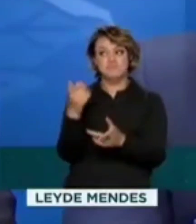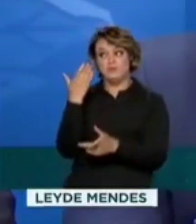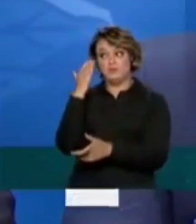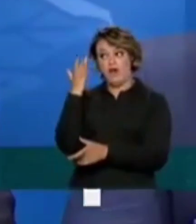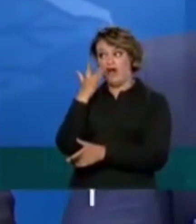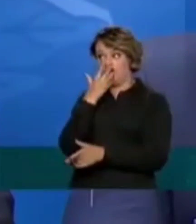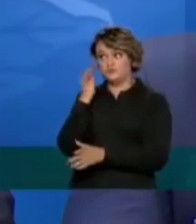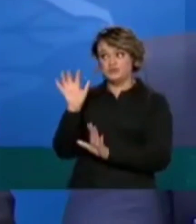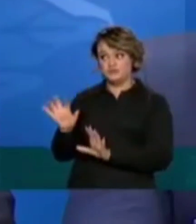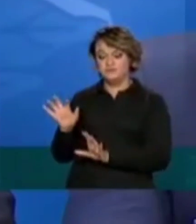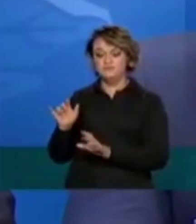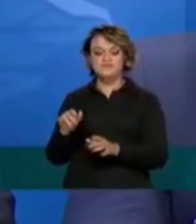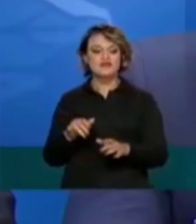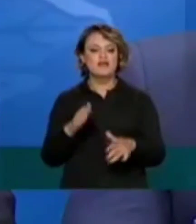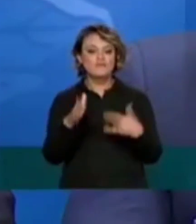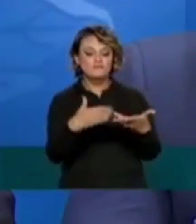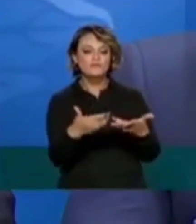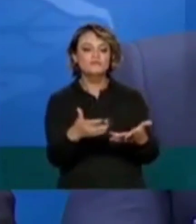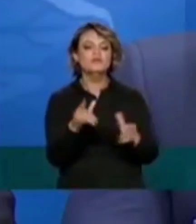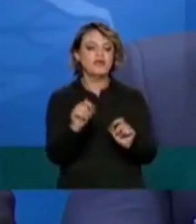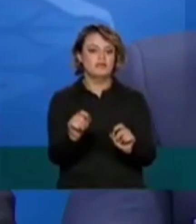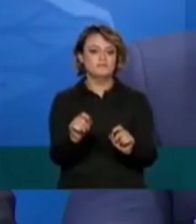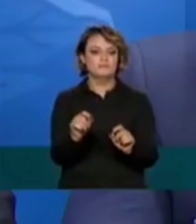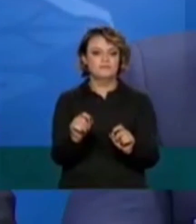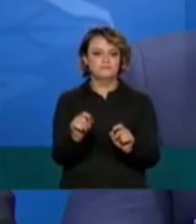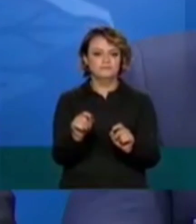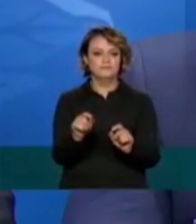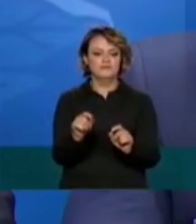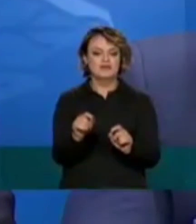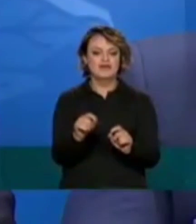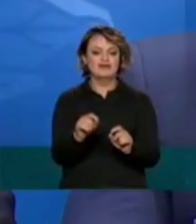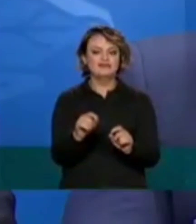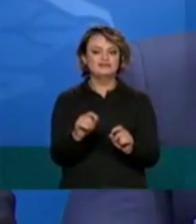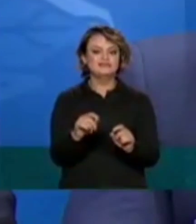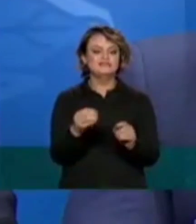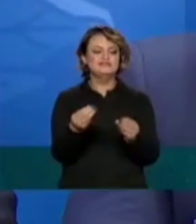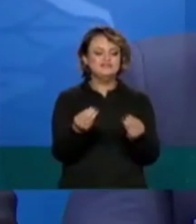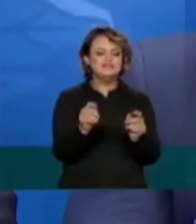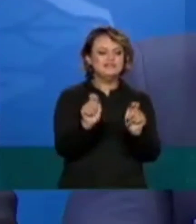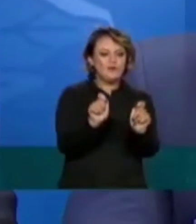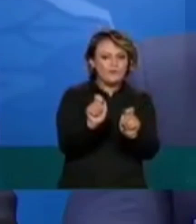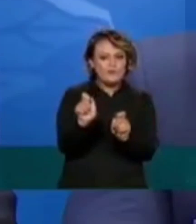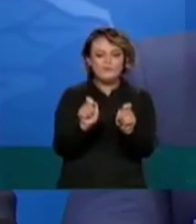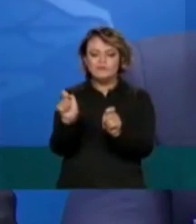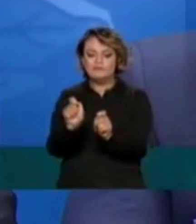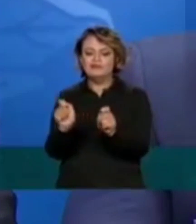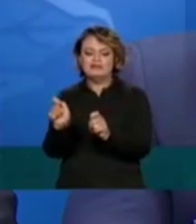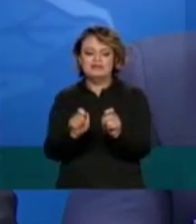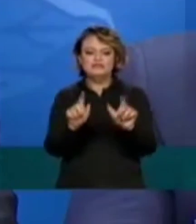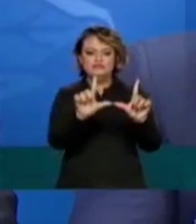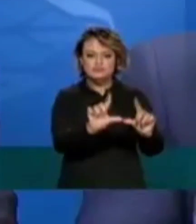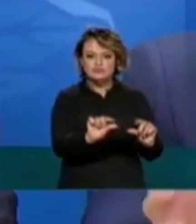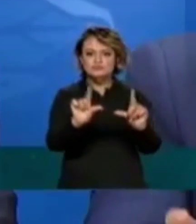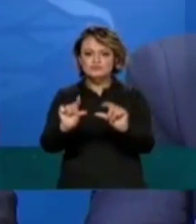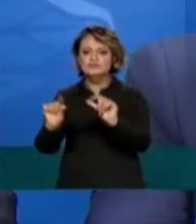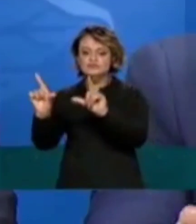Ciro, com relação aos efeitos de mitigar, diminuir